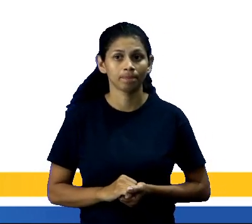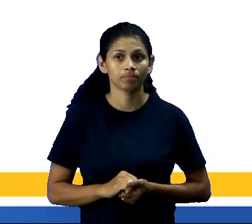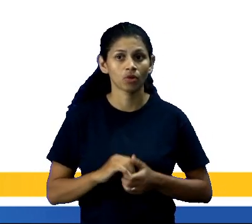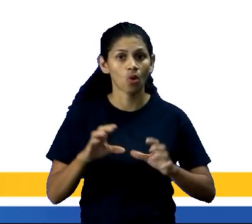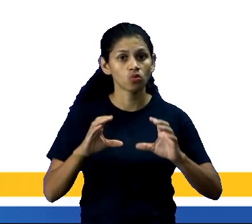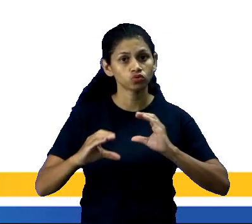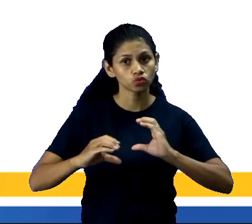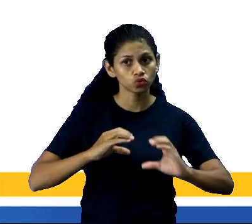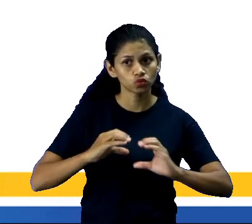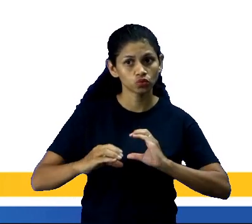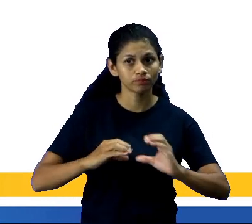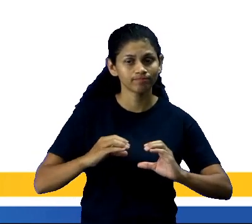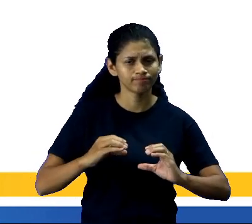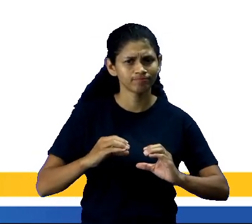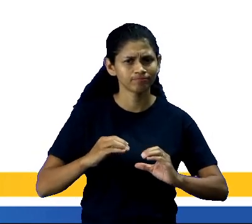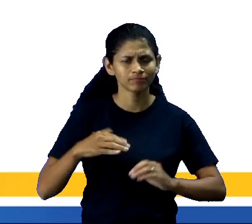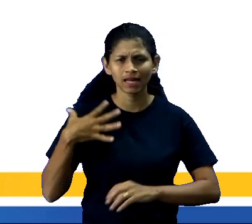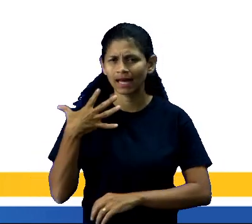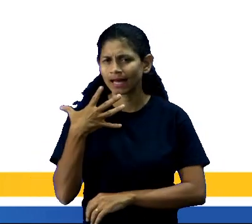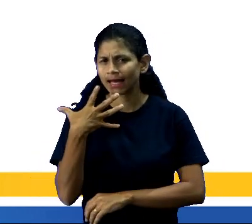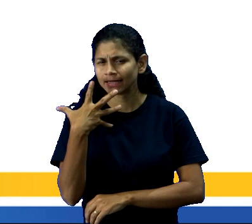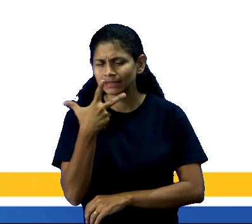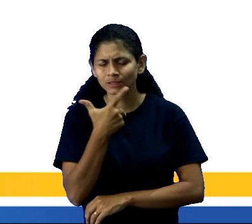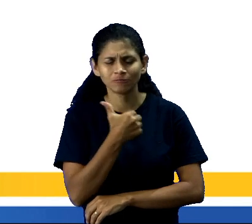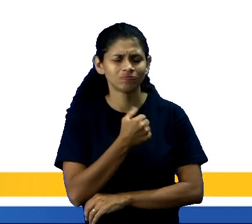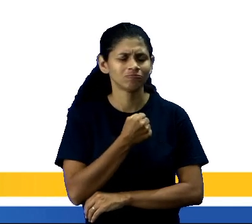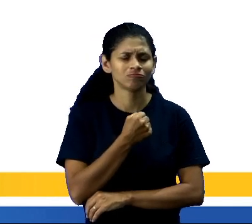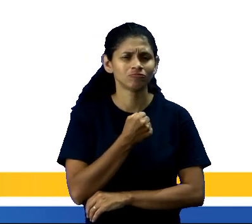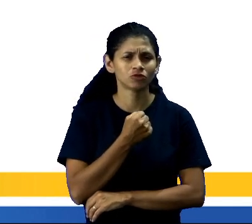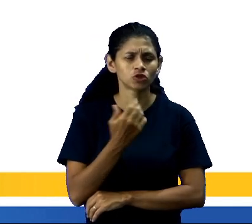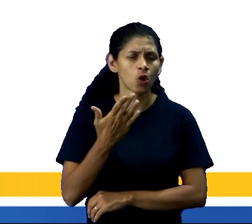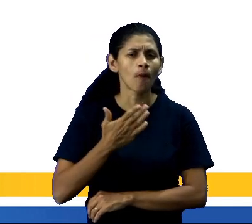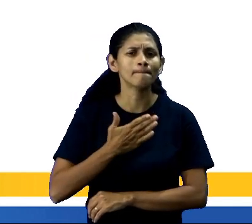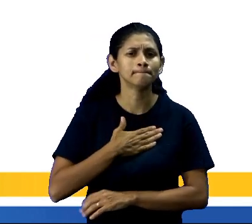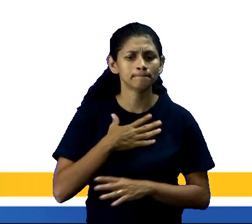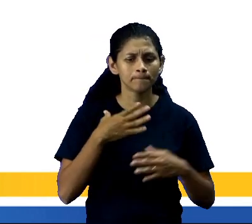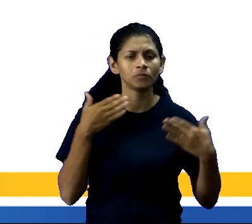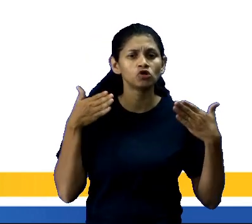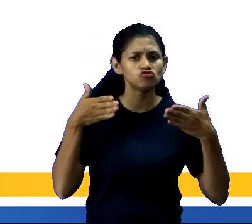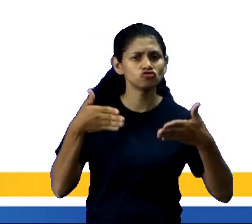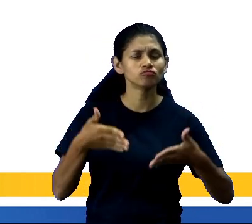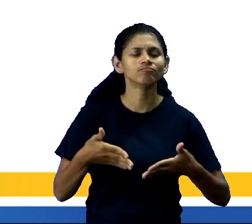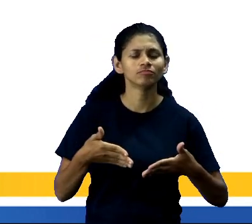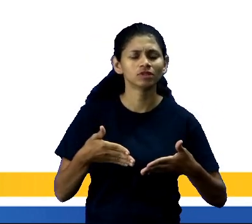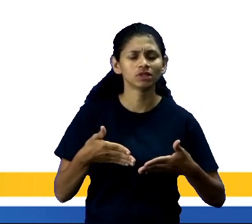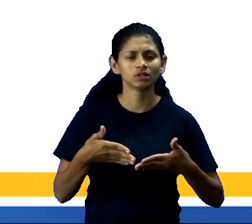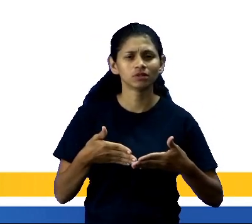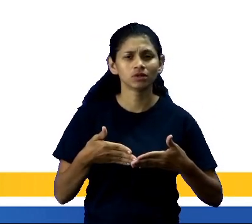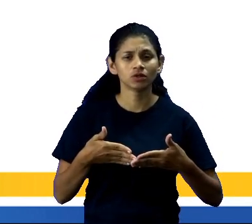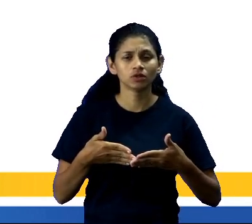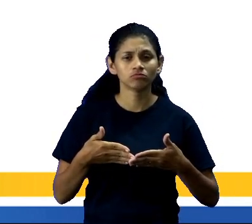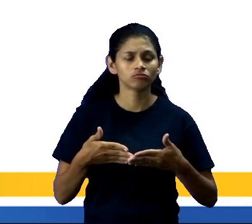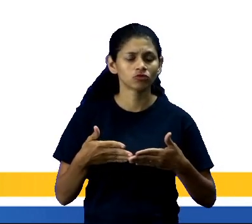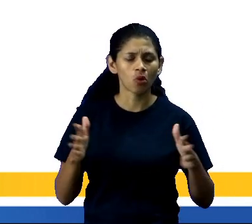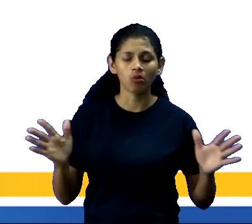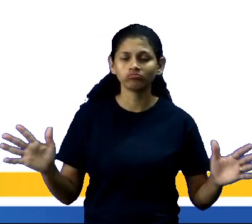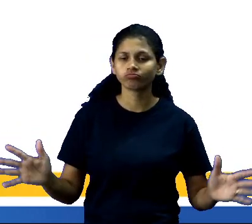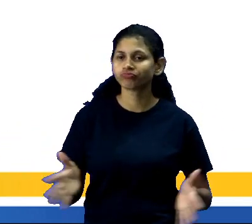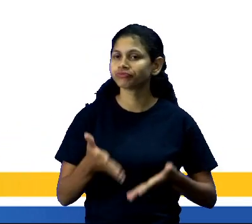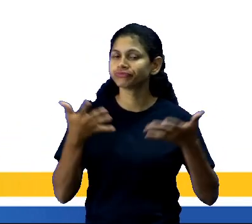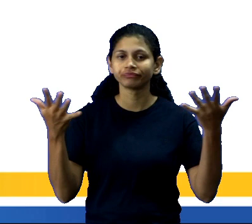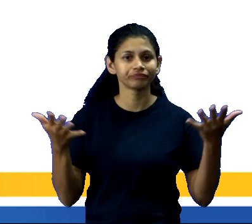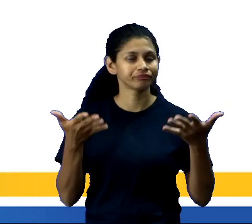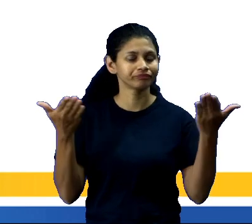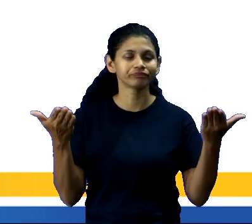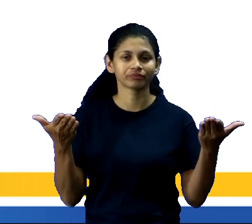leitura. Ele é lindo, o meu chegou e eu tô sem palavras até agora de quão lindo, maravilhoso ele é.